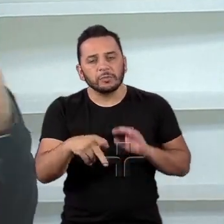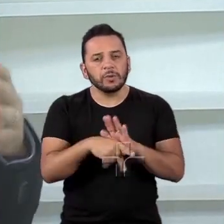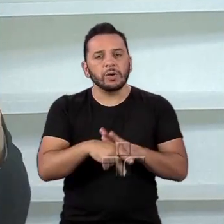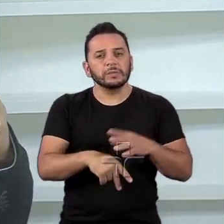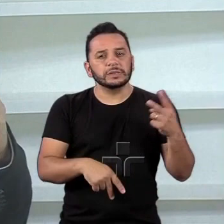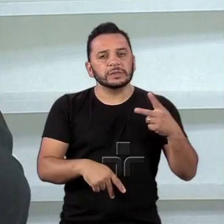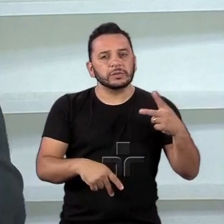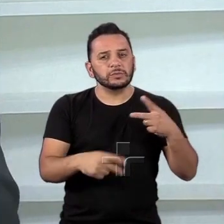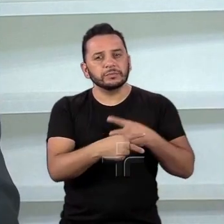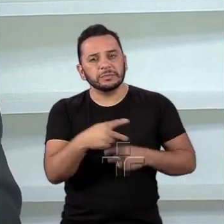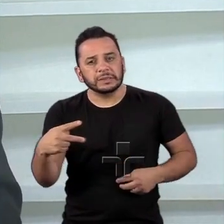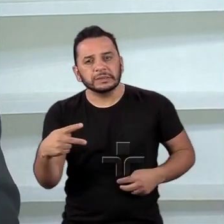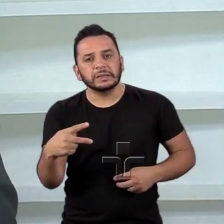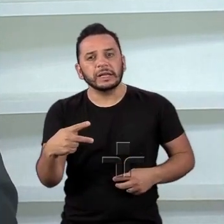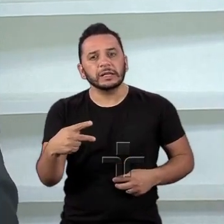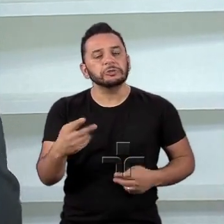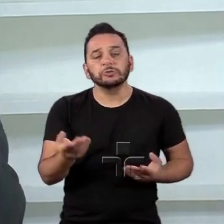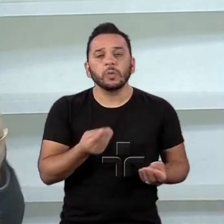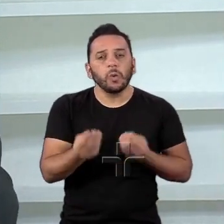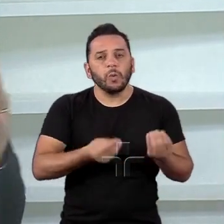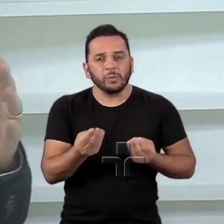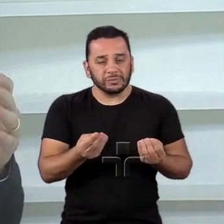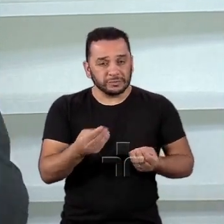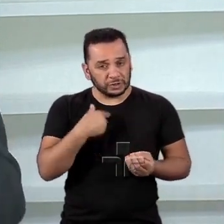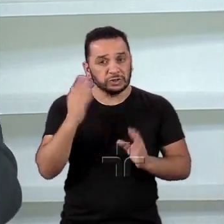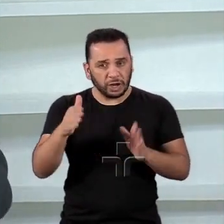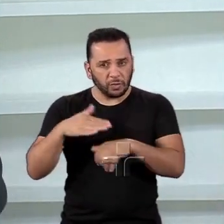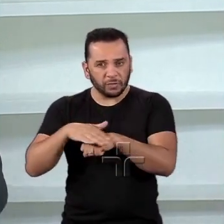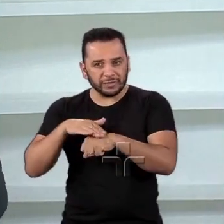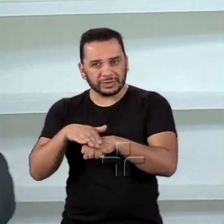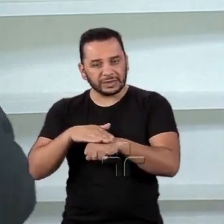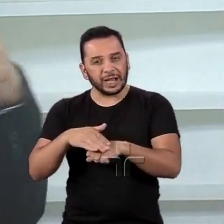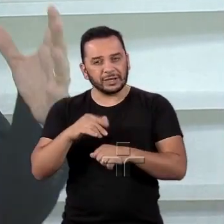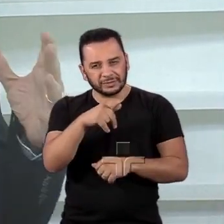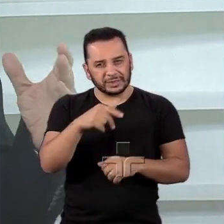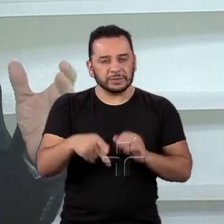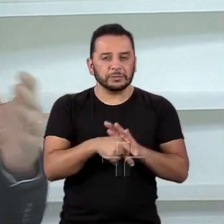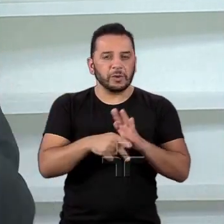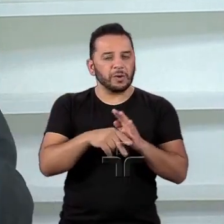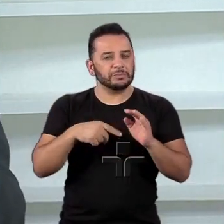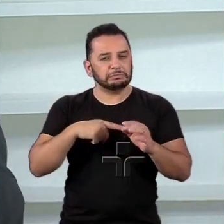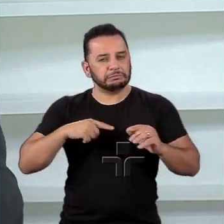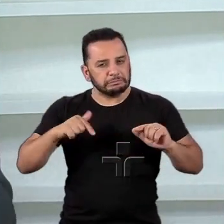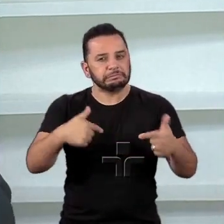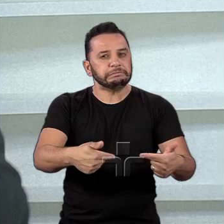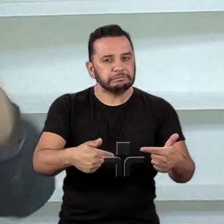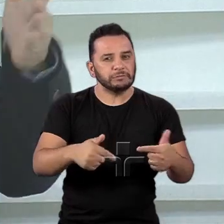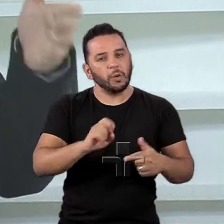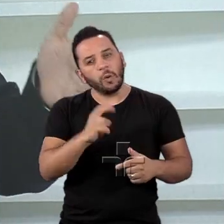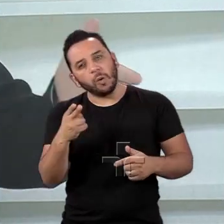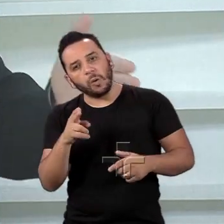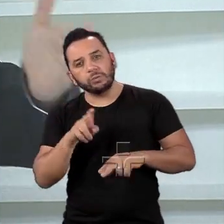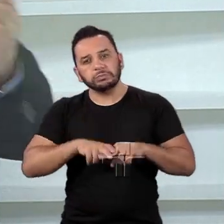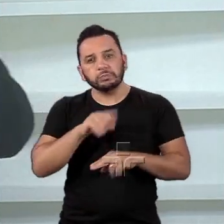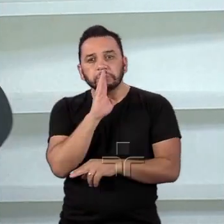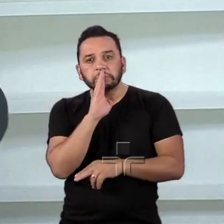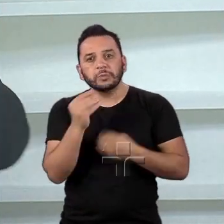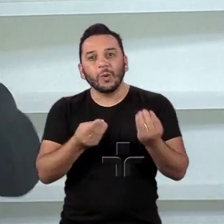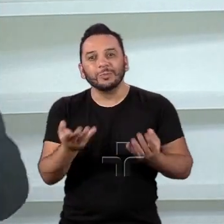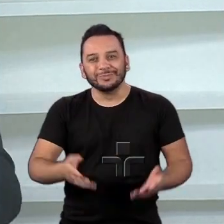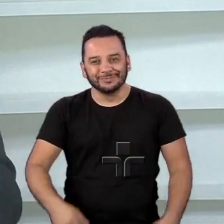já conversaram com os candidatos a presidente, como vocês vão se situar? Vão ser ministros, vão ser mais ativos, menos ativos?